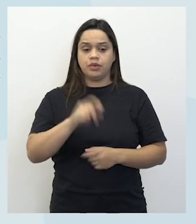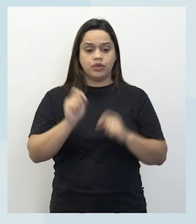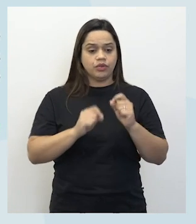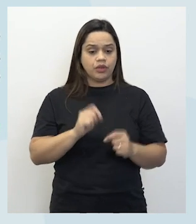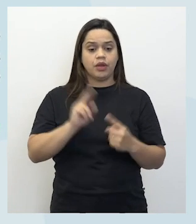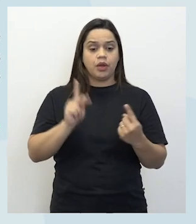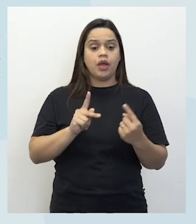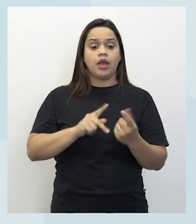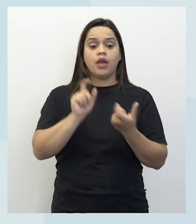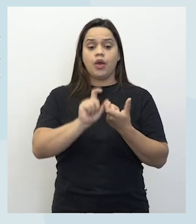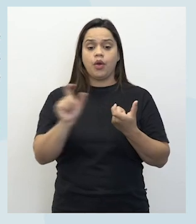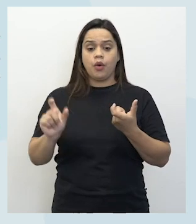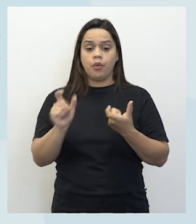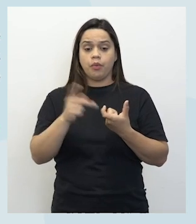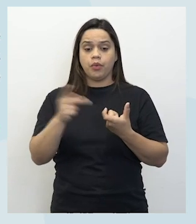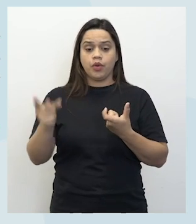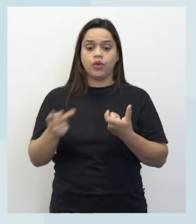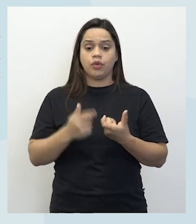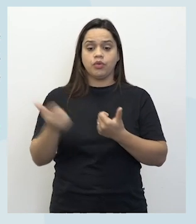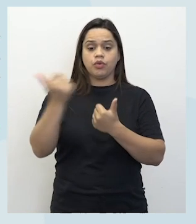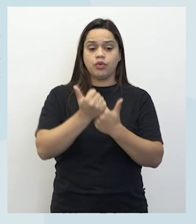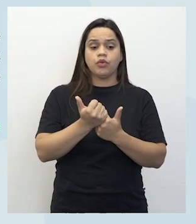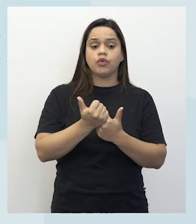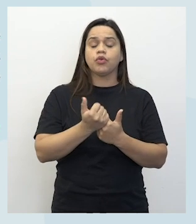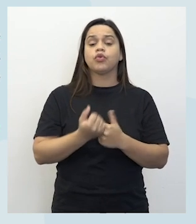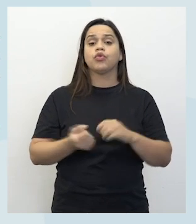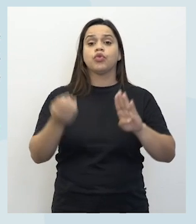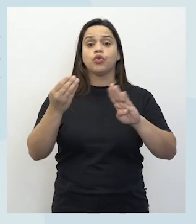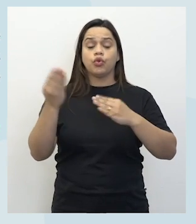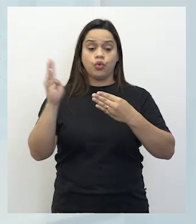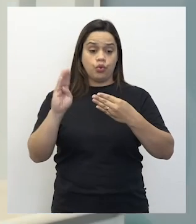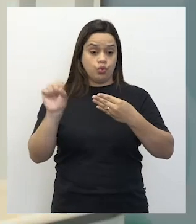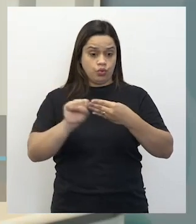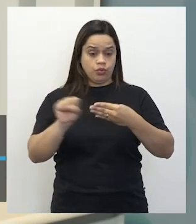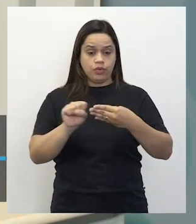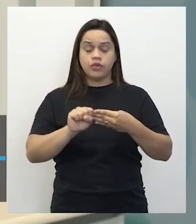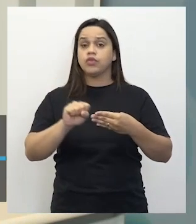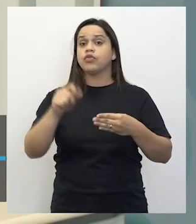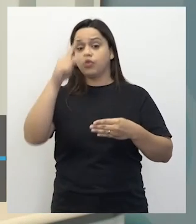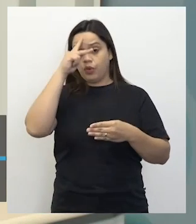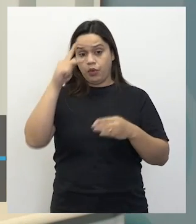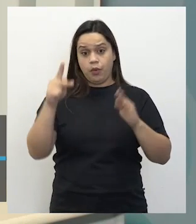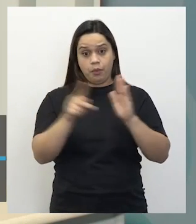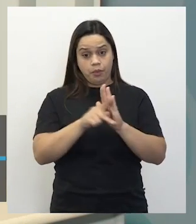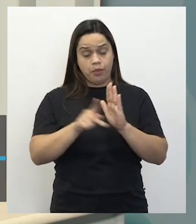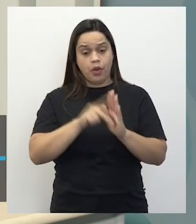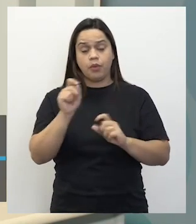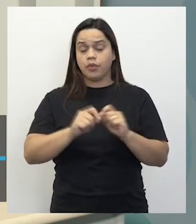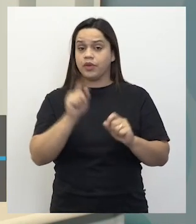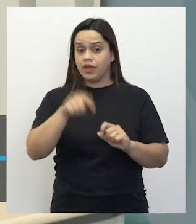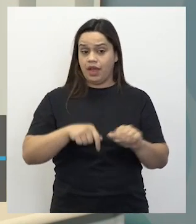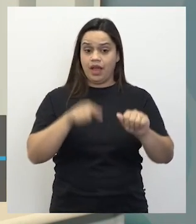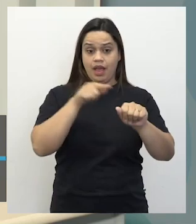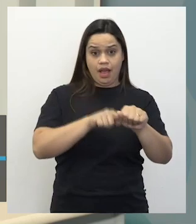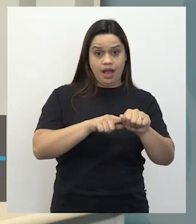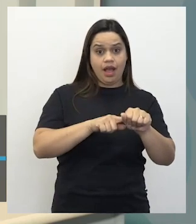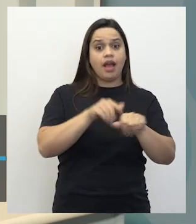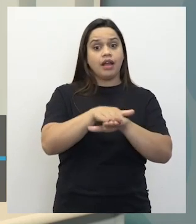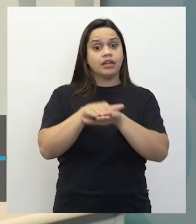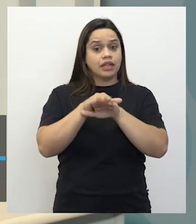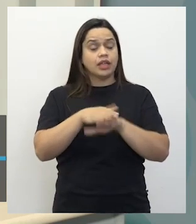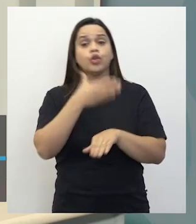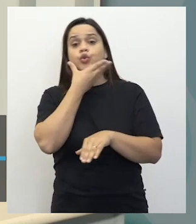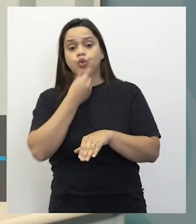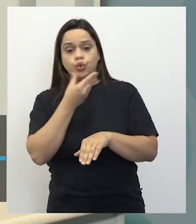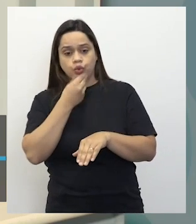e substitui o nome, o substantivo próprio de Rofesh, no caso, Rofesh, a tartaruga, mas é a tartaruga macho, porque a gente viu que